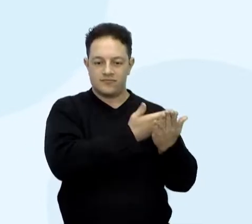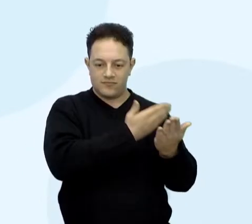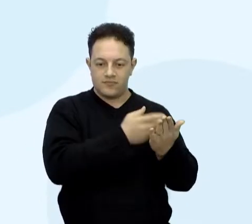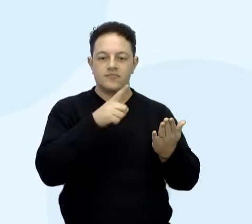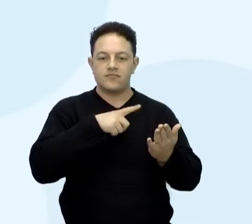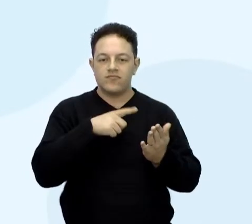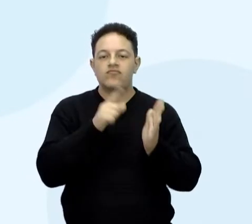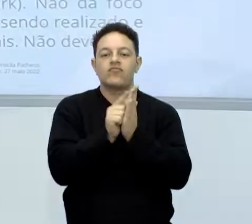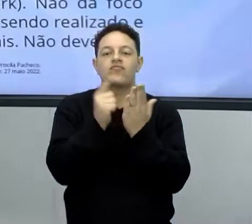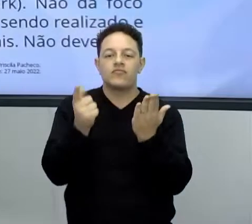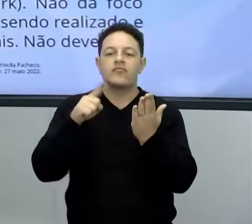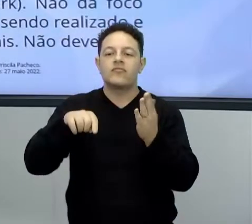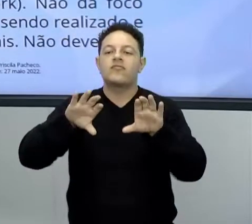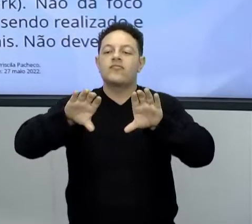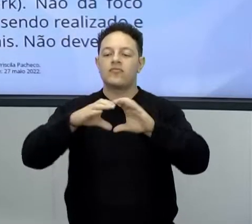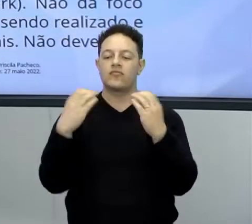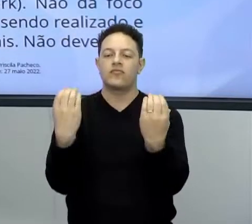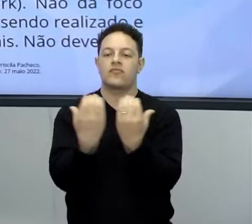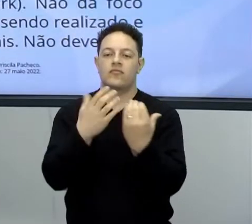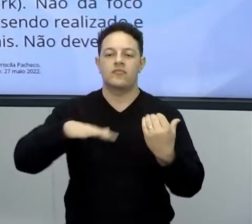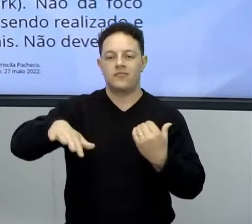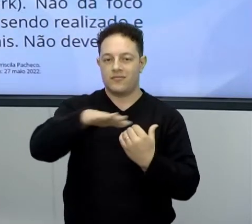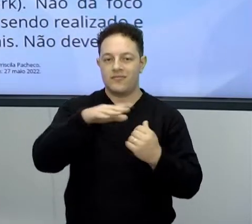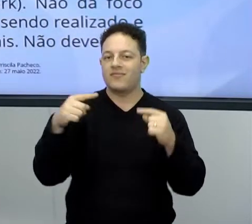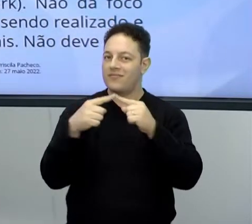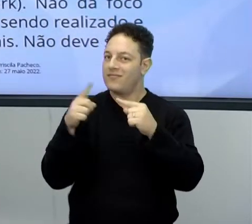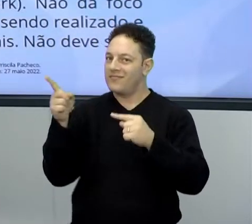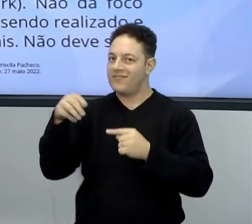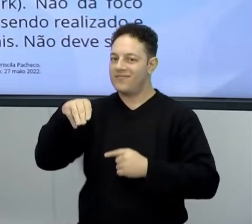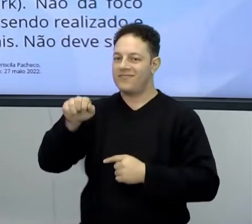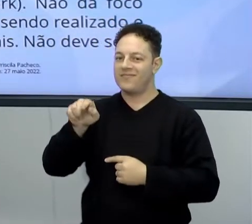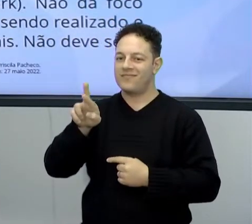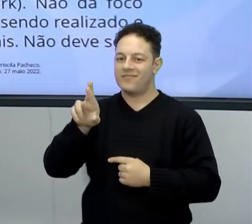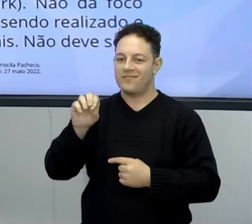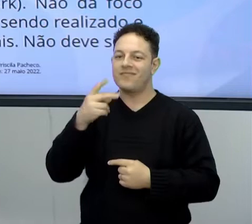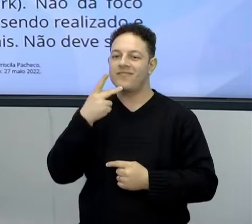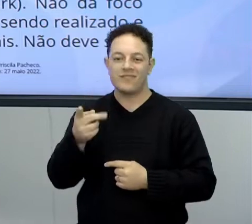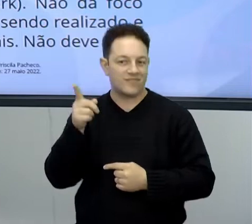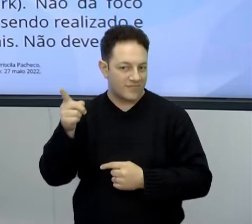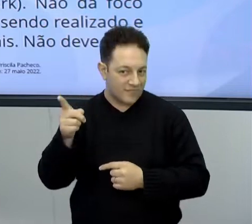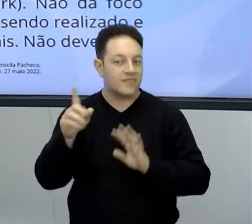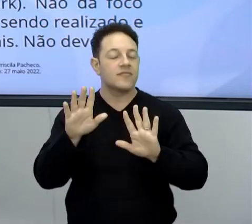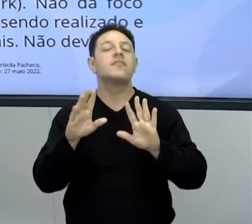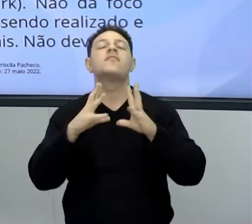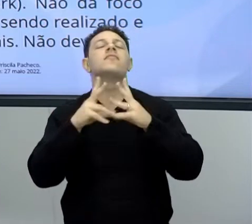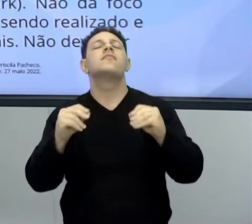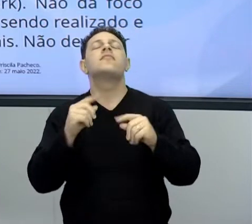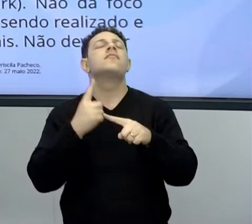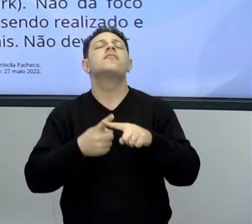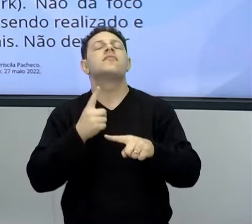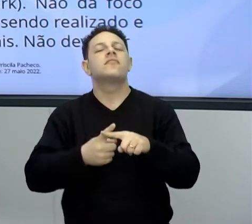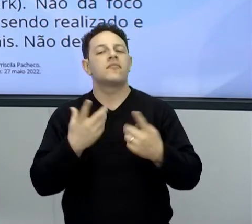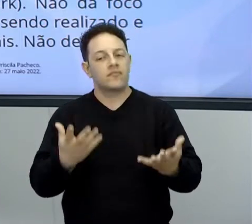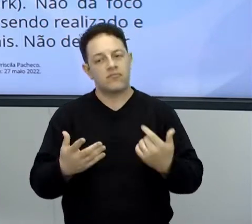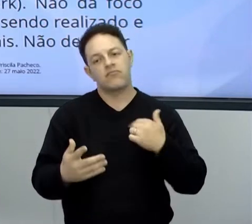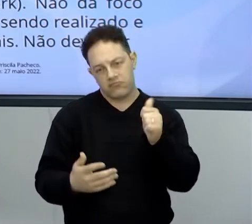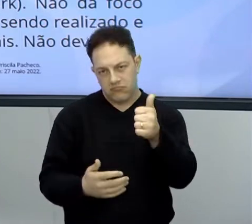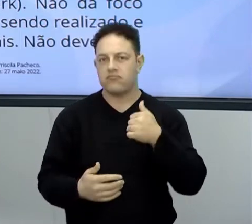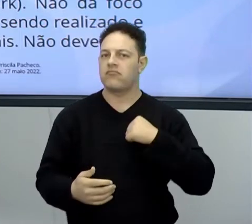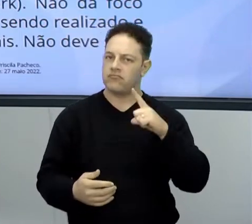jornalismo comunitário, que se relaciona com o que o professor Mauro disse, né? Então, essa solução é apresentada por quem? Ok, eu tenho